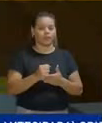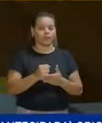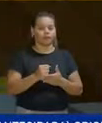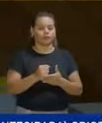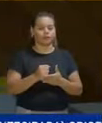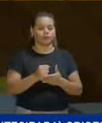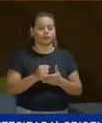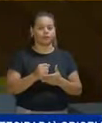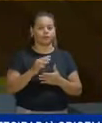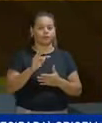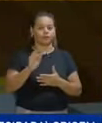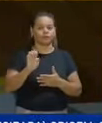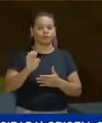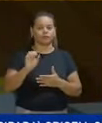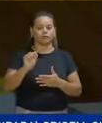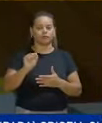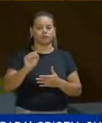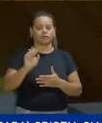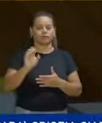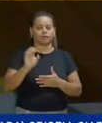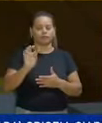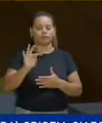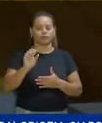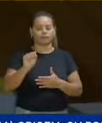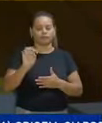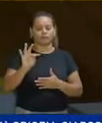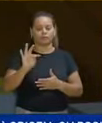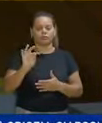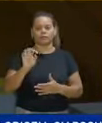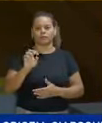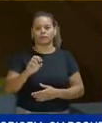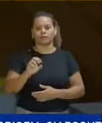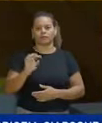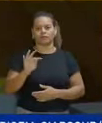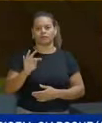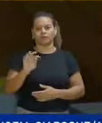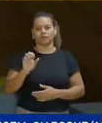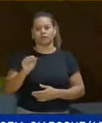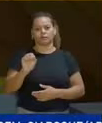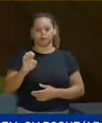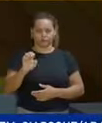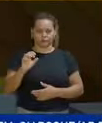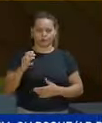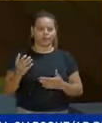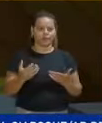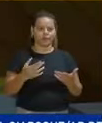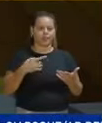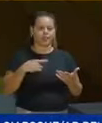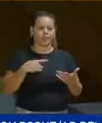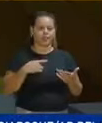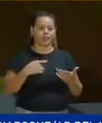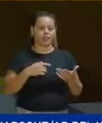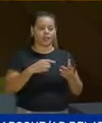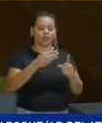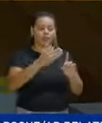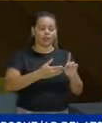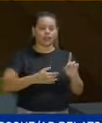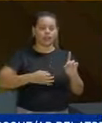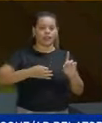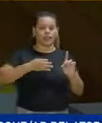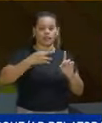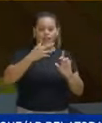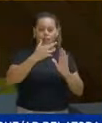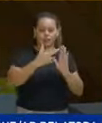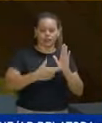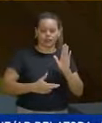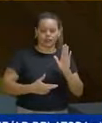nesse sentido, na qual eu colacionei aqui um acórdão de relatoria do ministro André Ramos,